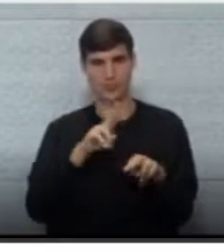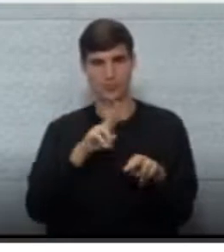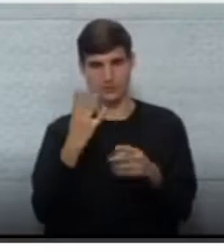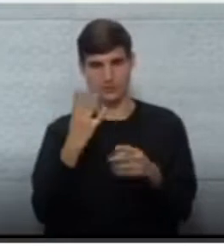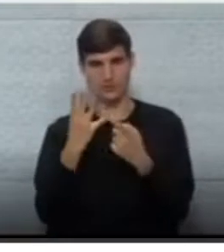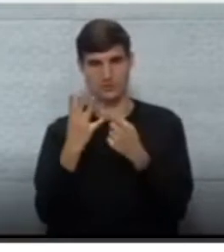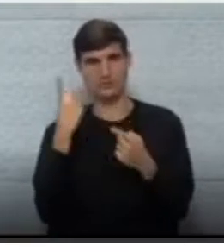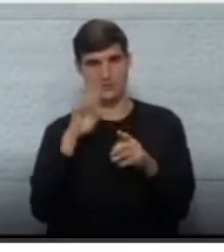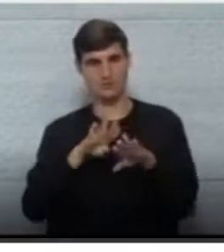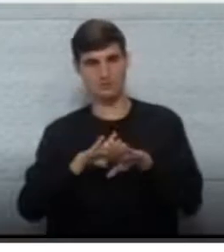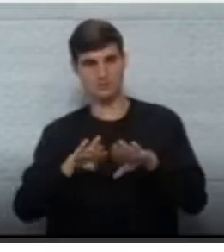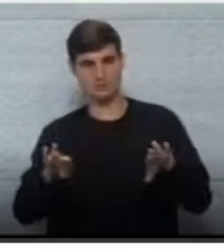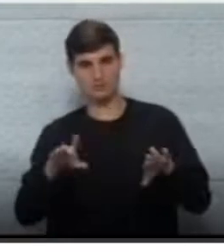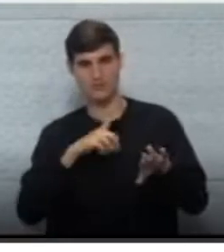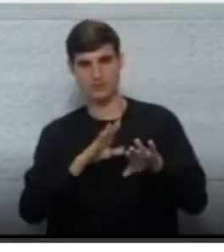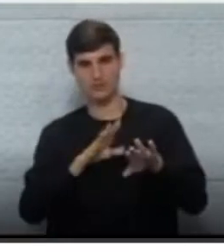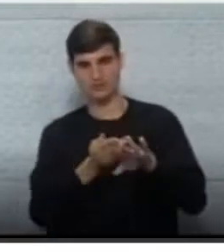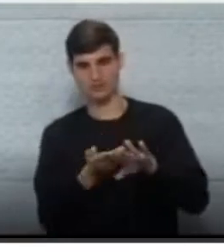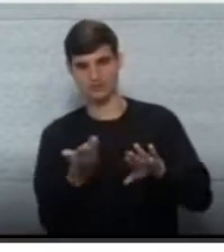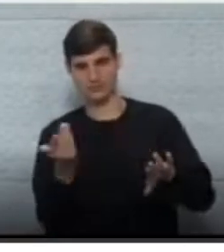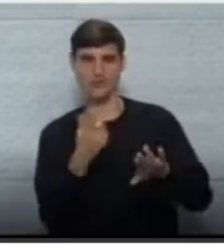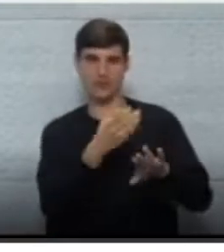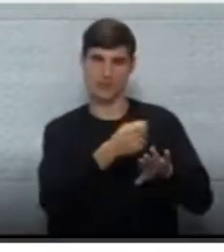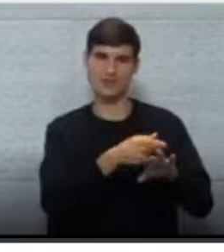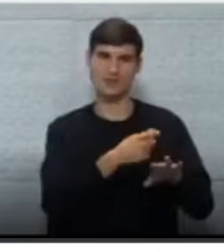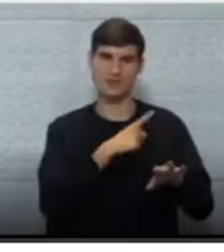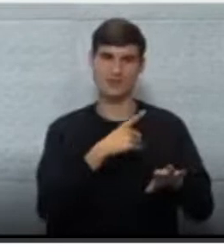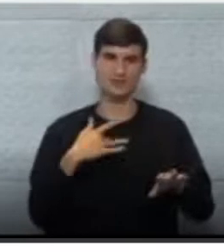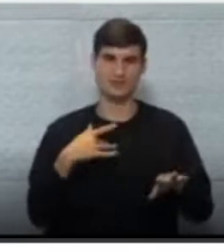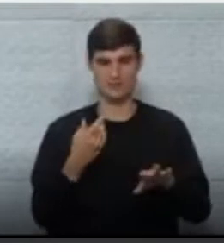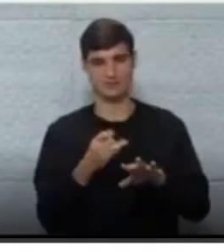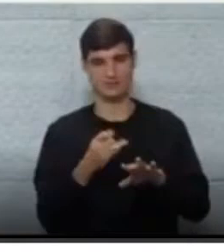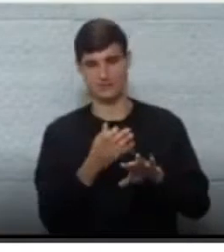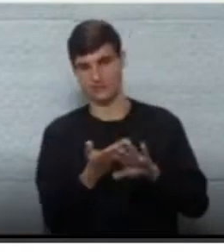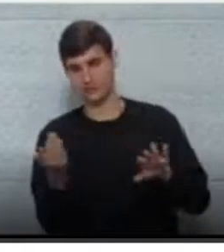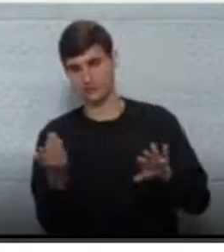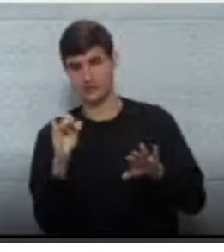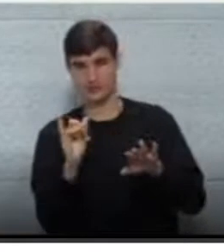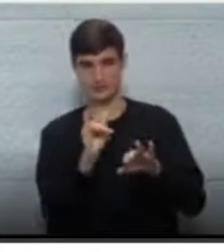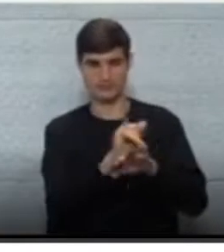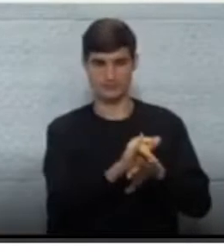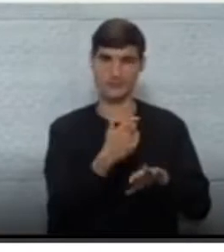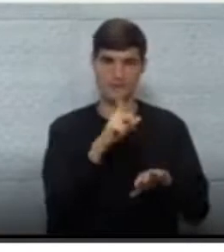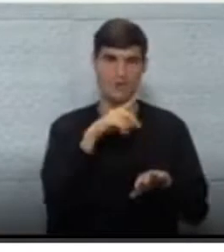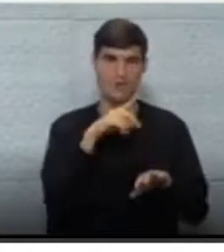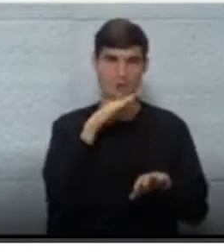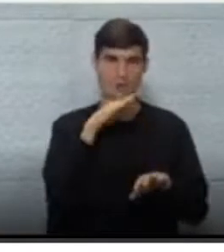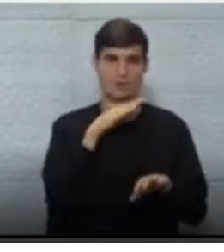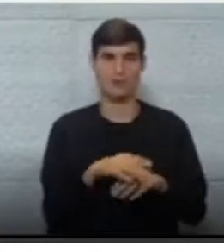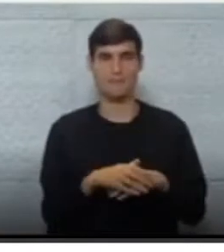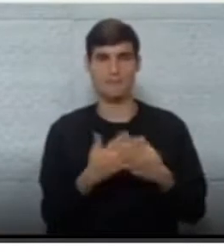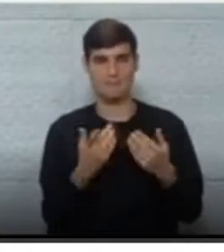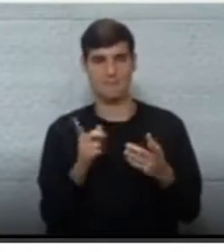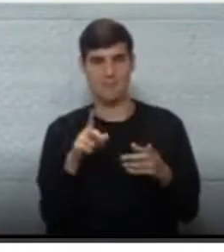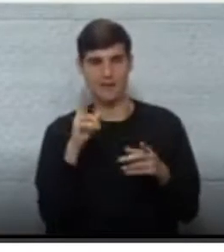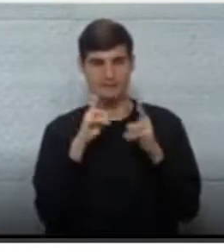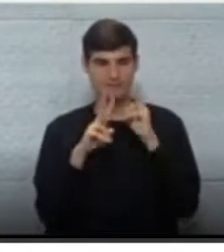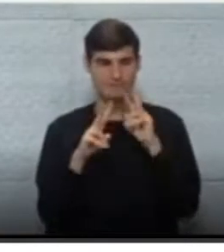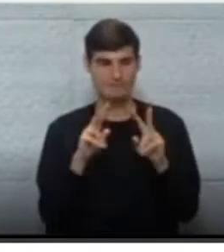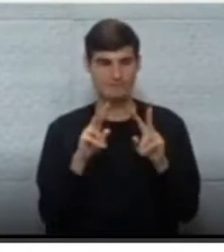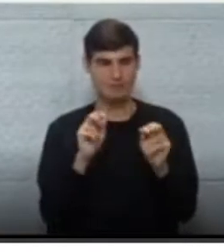essa água oxigenada e, portanto, elimina a toxicidade para o micro-organismo. Determinação da presença da